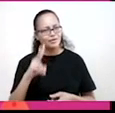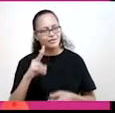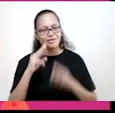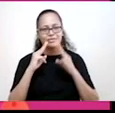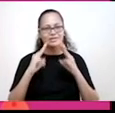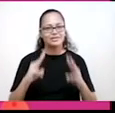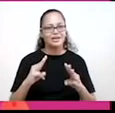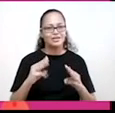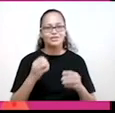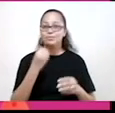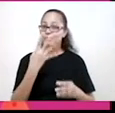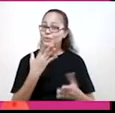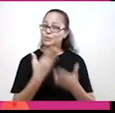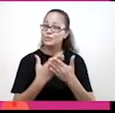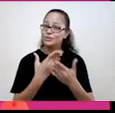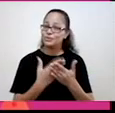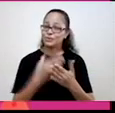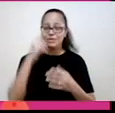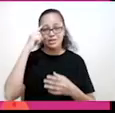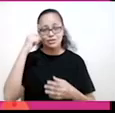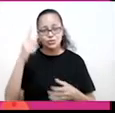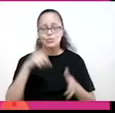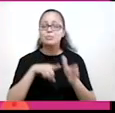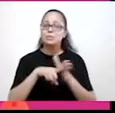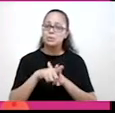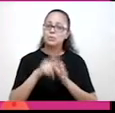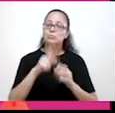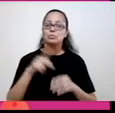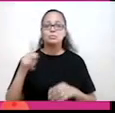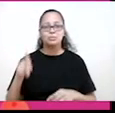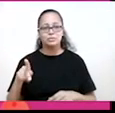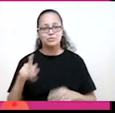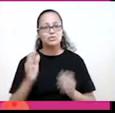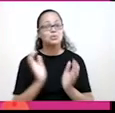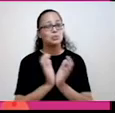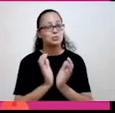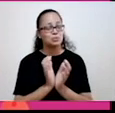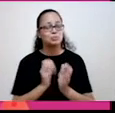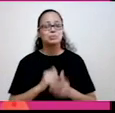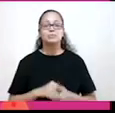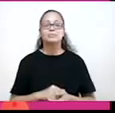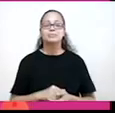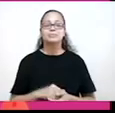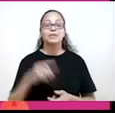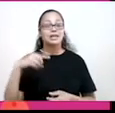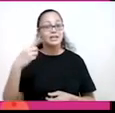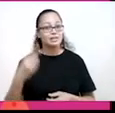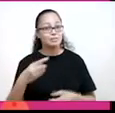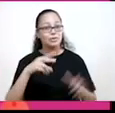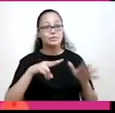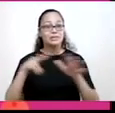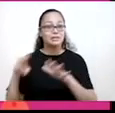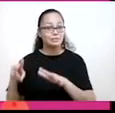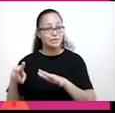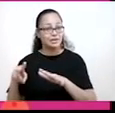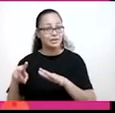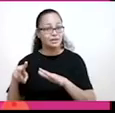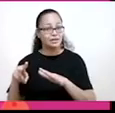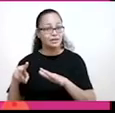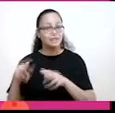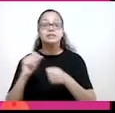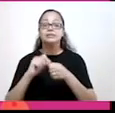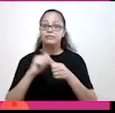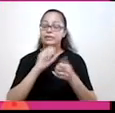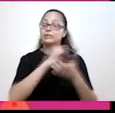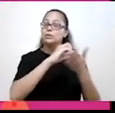vocês. É isso, bons estudos. As dúvidas vocês podem direcionar ao tutor do grupo de vocês. E nas próximas semanas não deixem de fazer